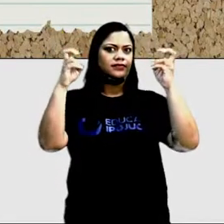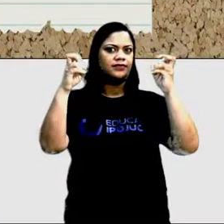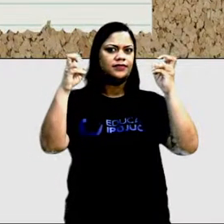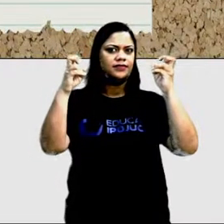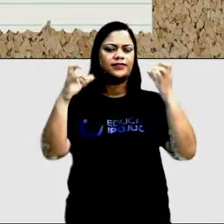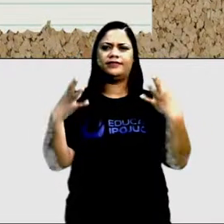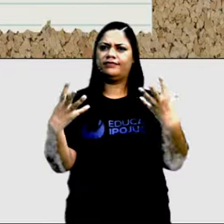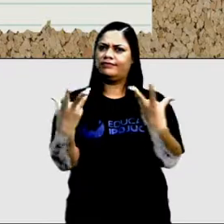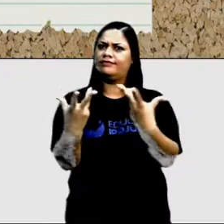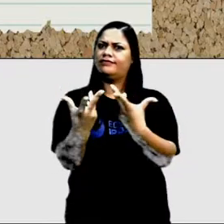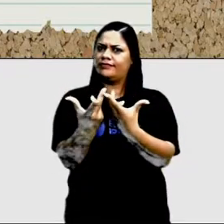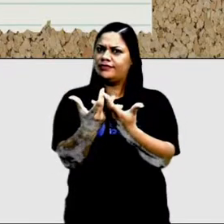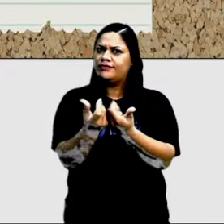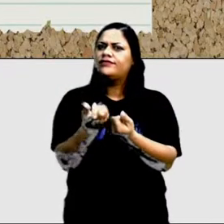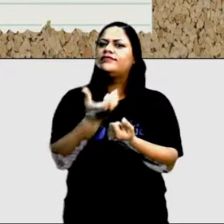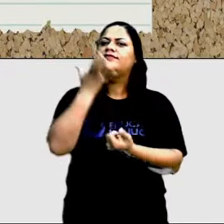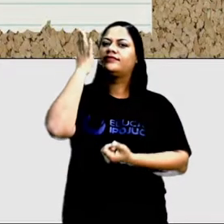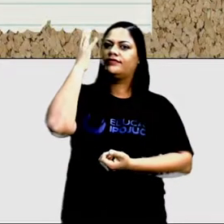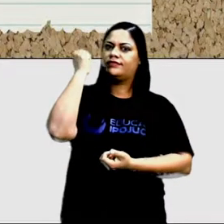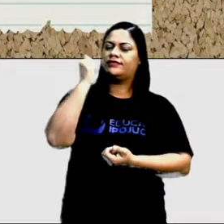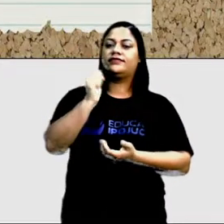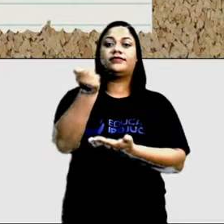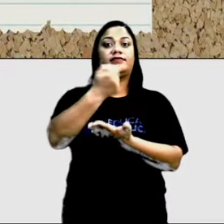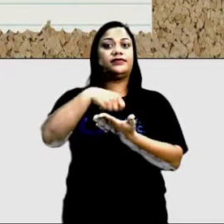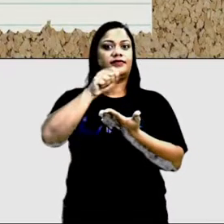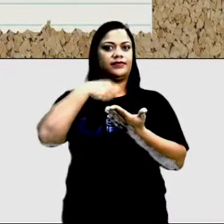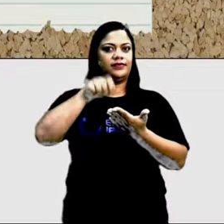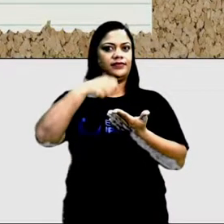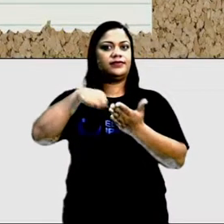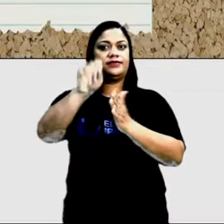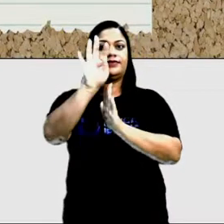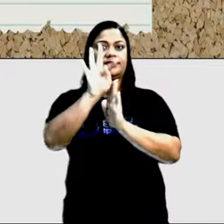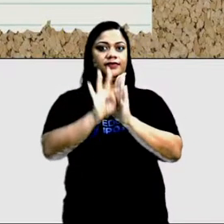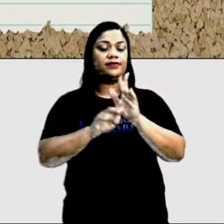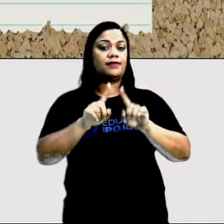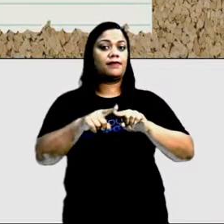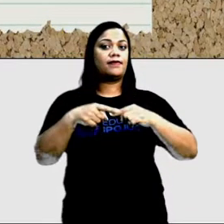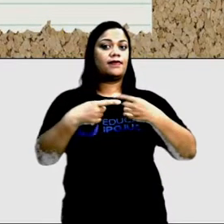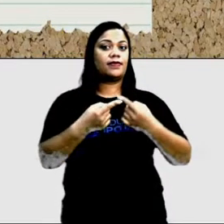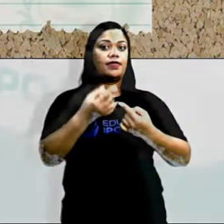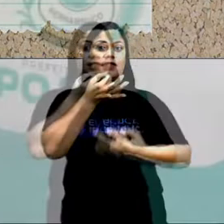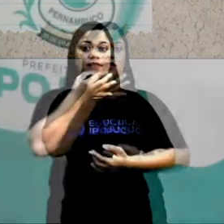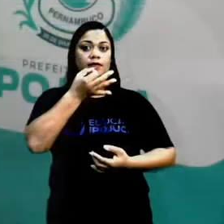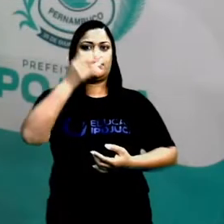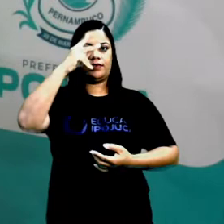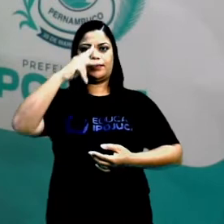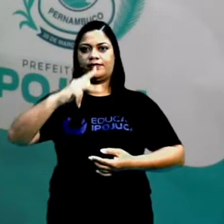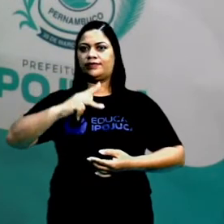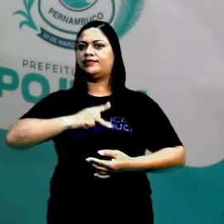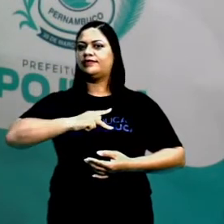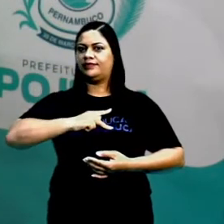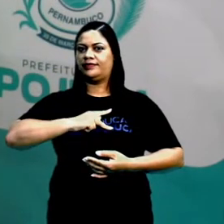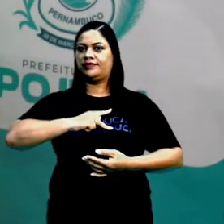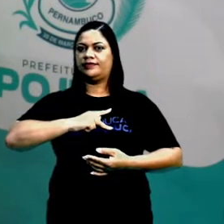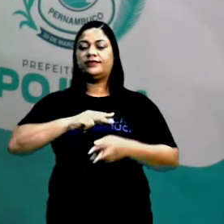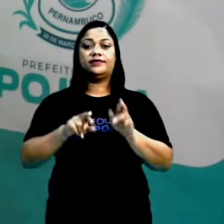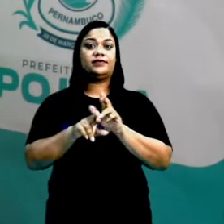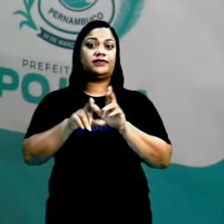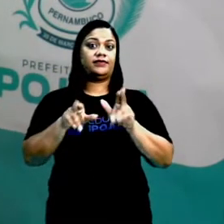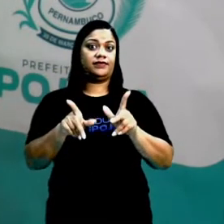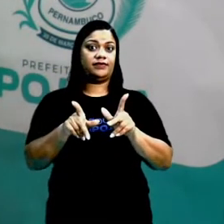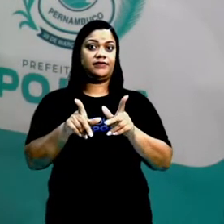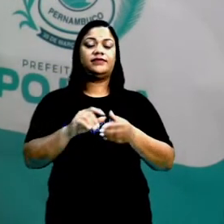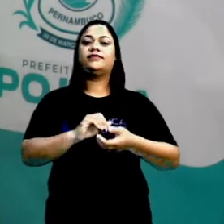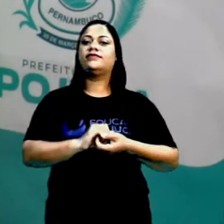interesse público. Por exemplo, o autor, ele escreve aquele texto, mas ele dá sua opinião particular, diferente de